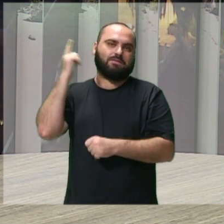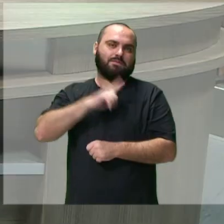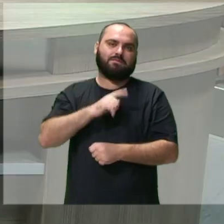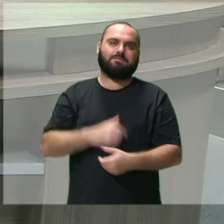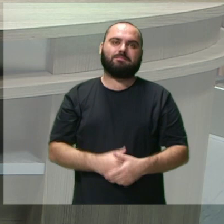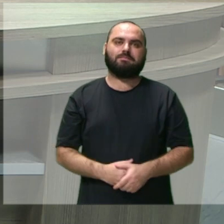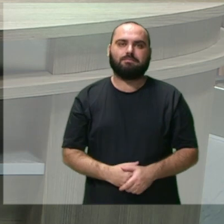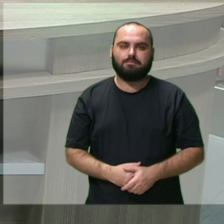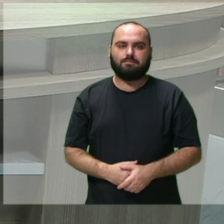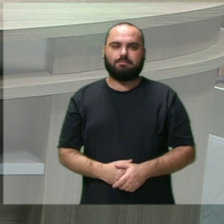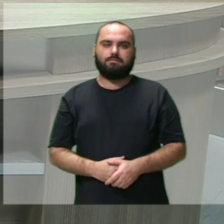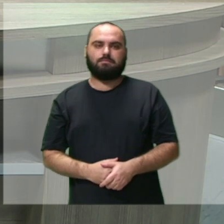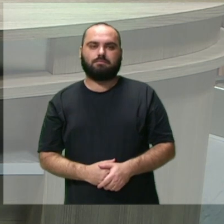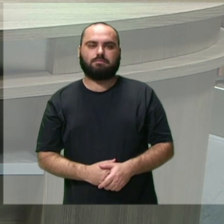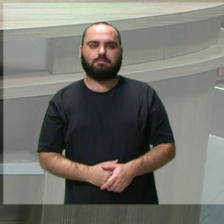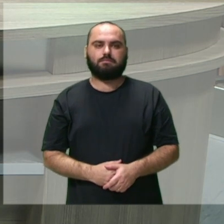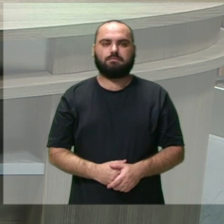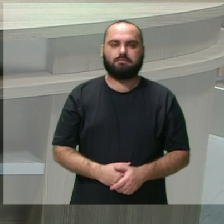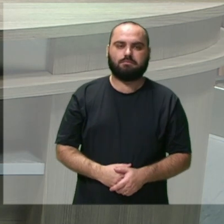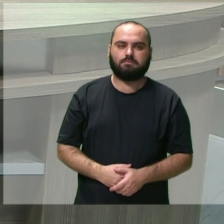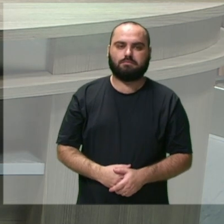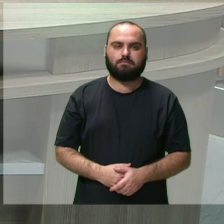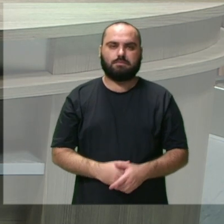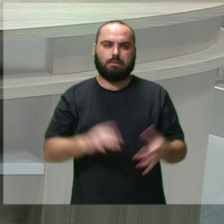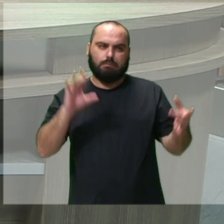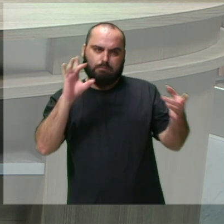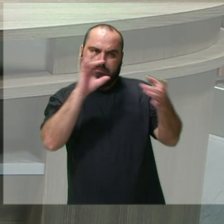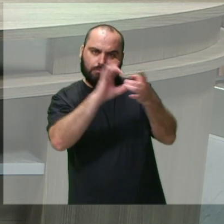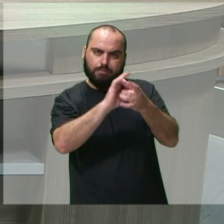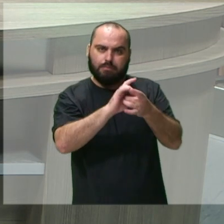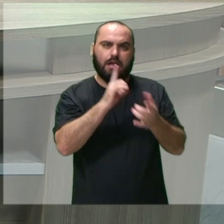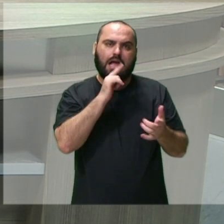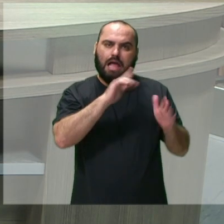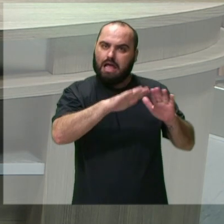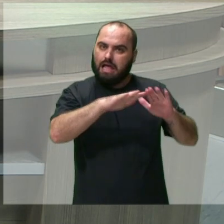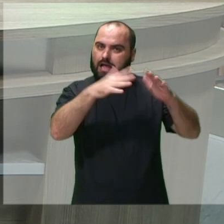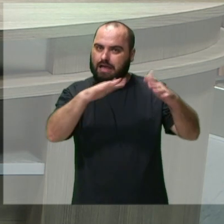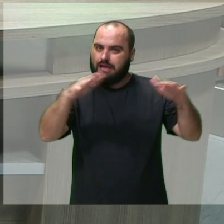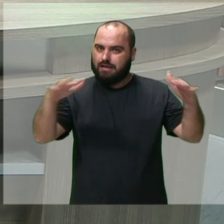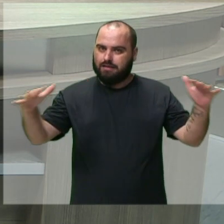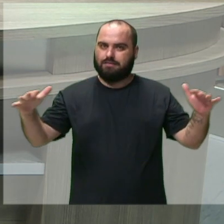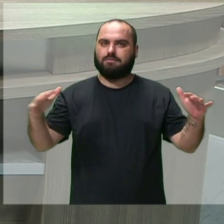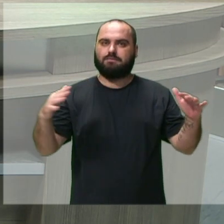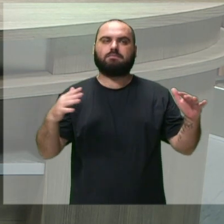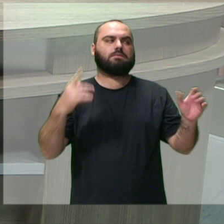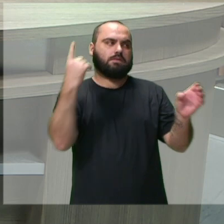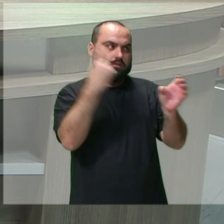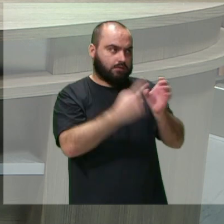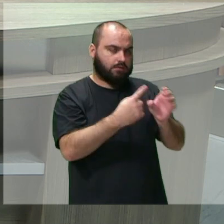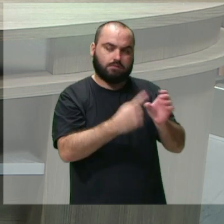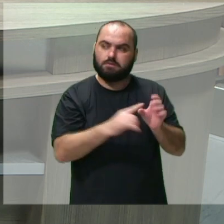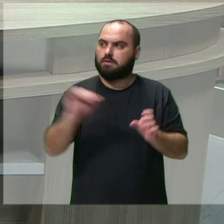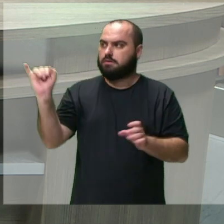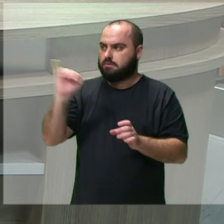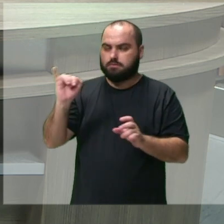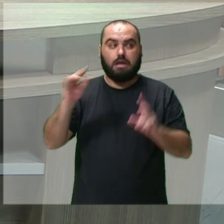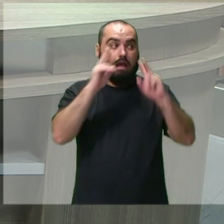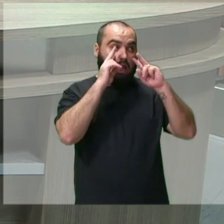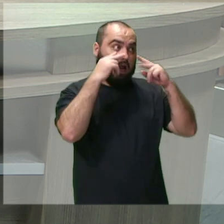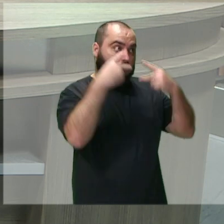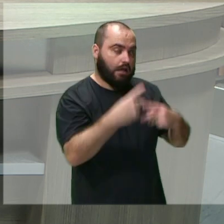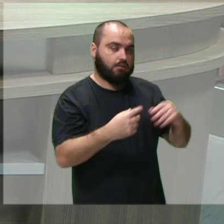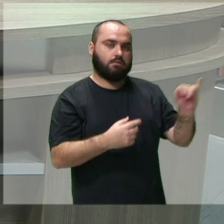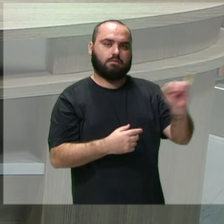Esses elementos, geralmente ligados ao mar, ligados ao reconhecimento de Itajaí, eles